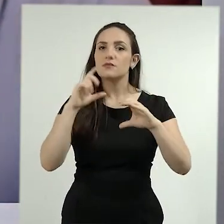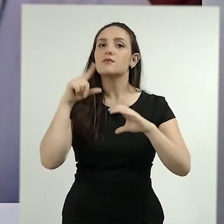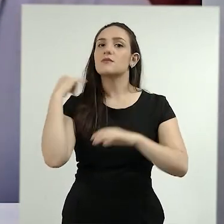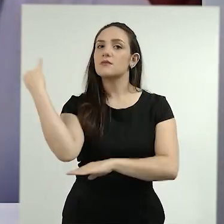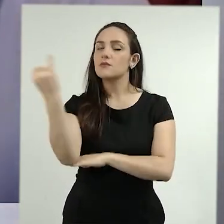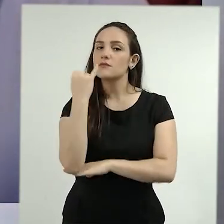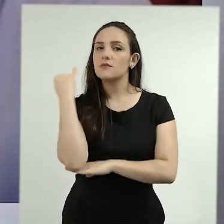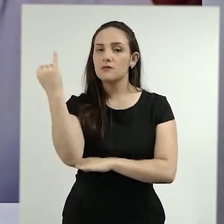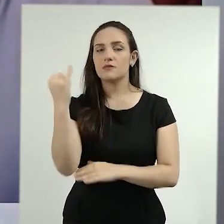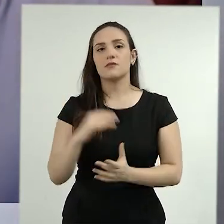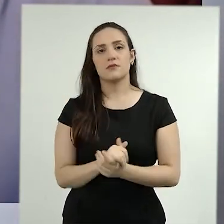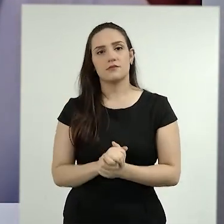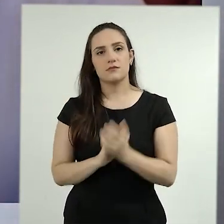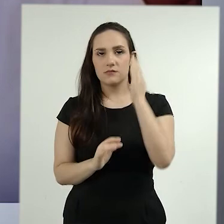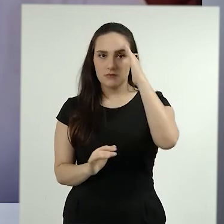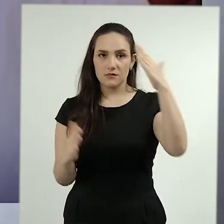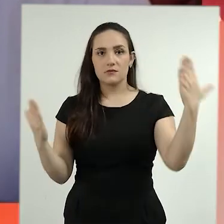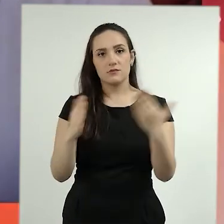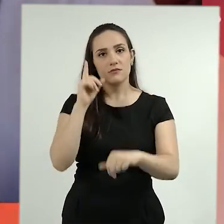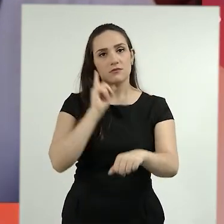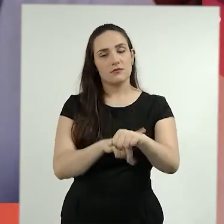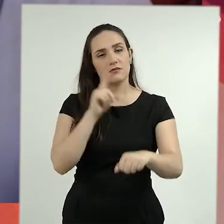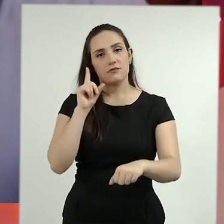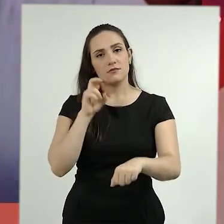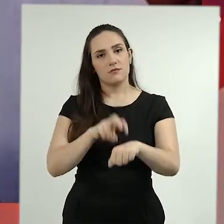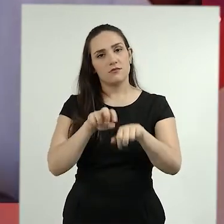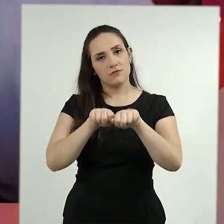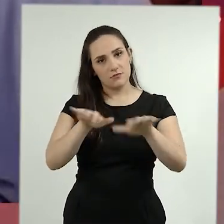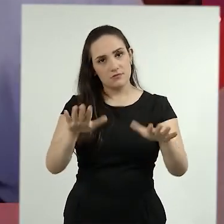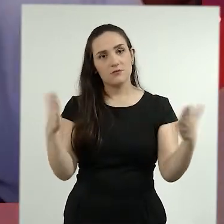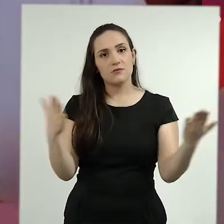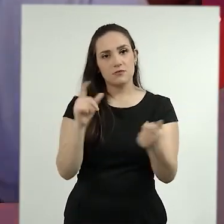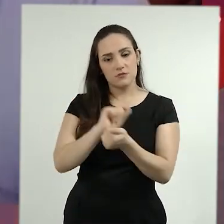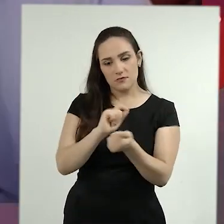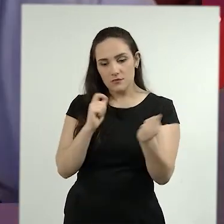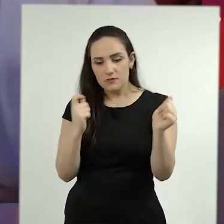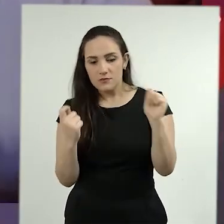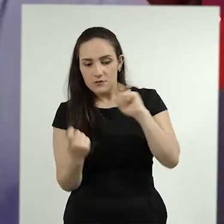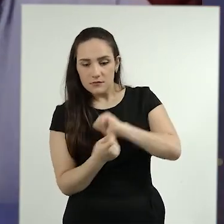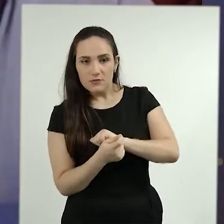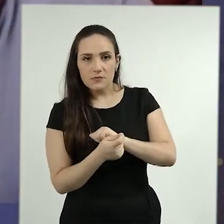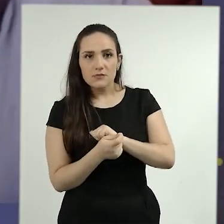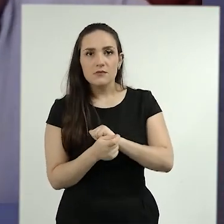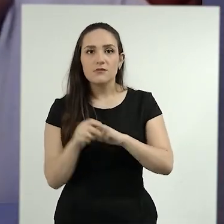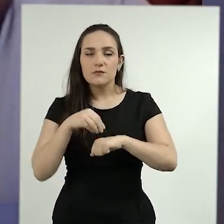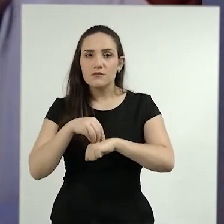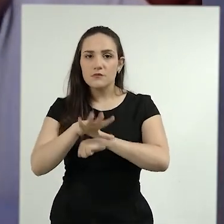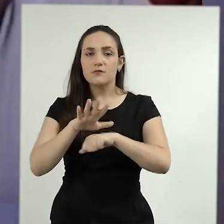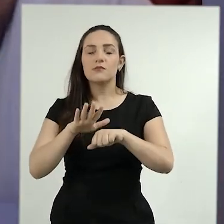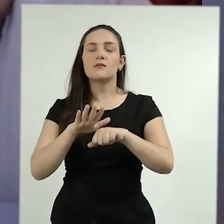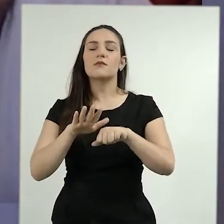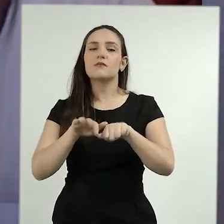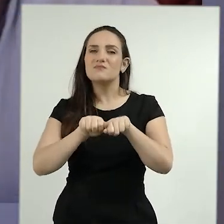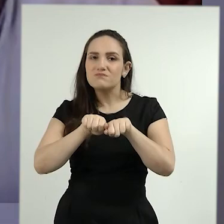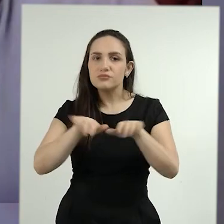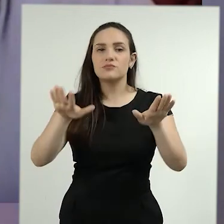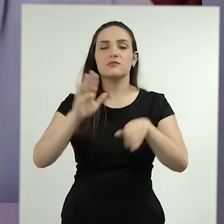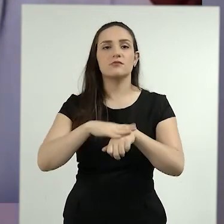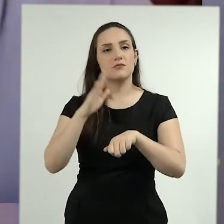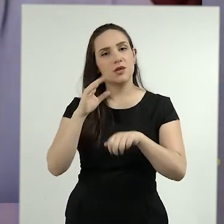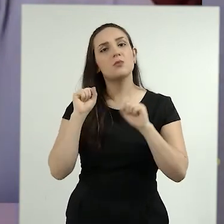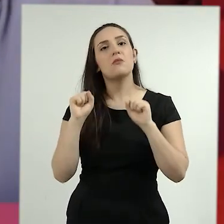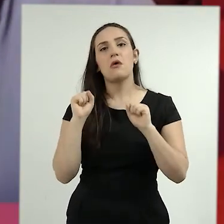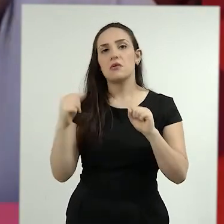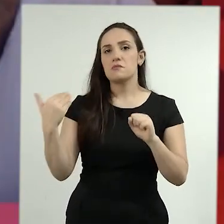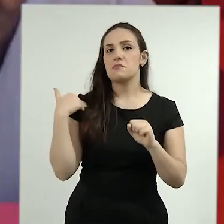a comunicação é extremamente importante, principalmente nesses tempos de pandemia, que a gente adaptou as ações aí para divulgação também, né?